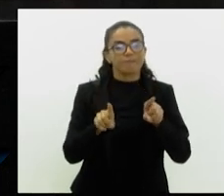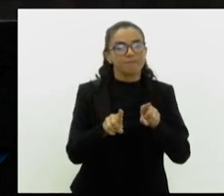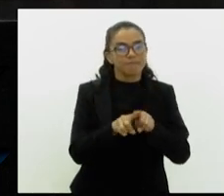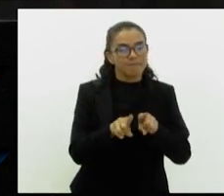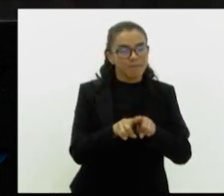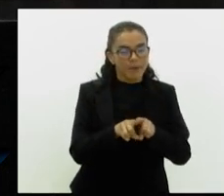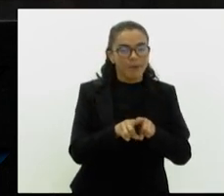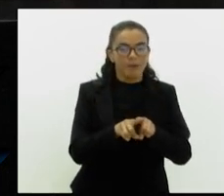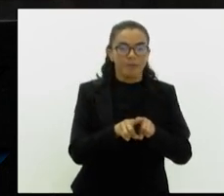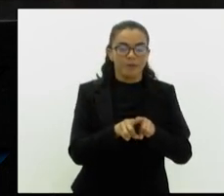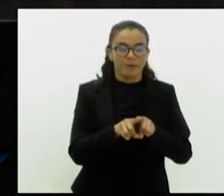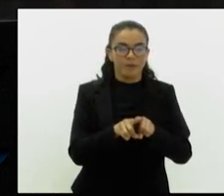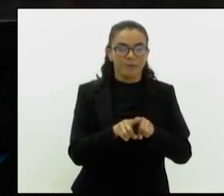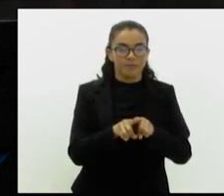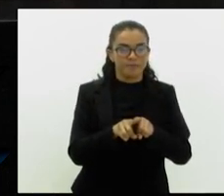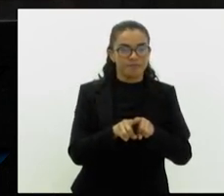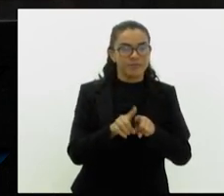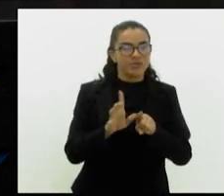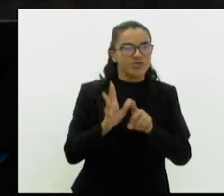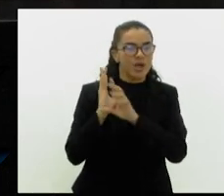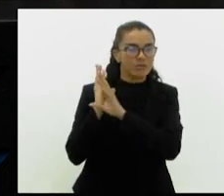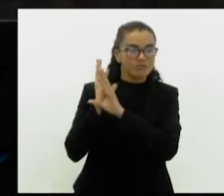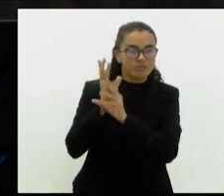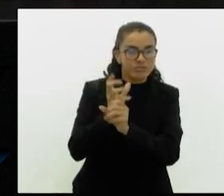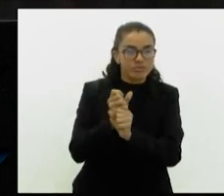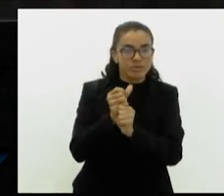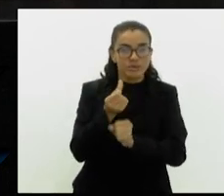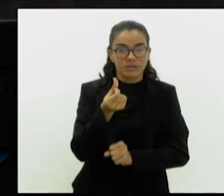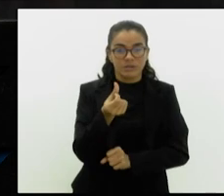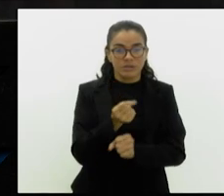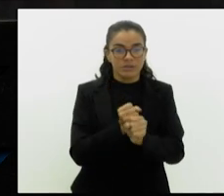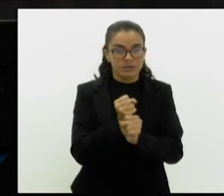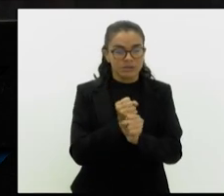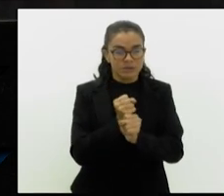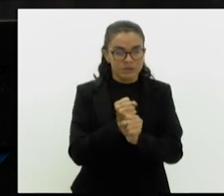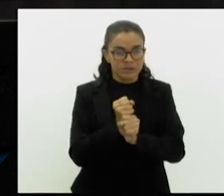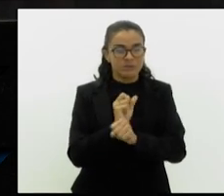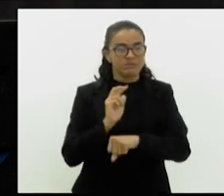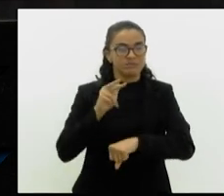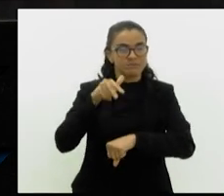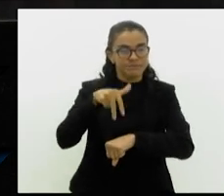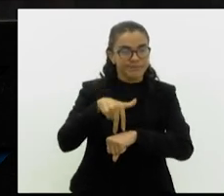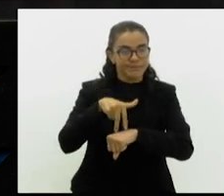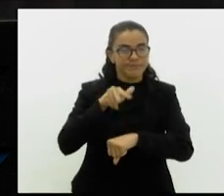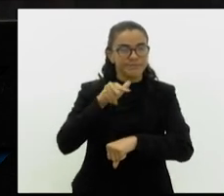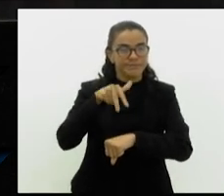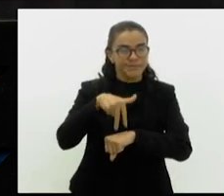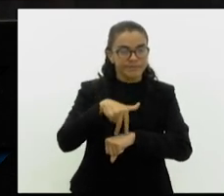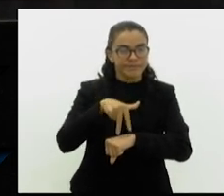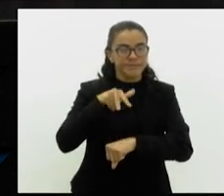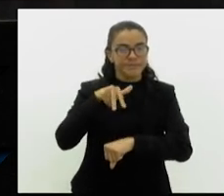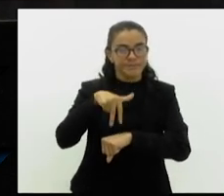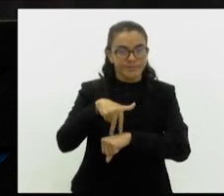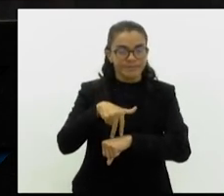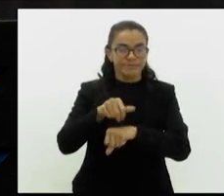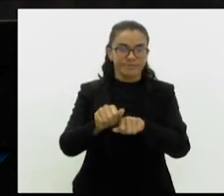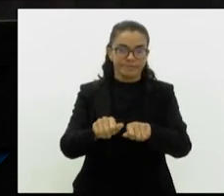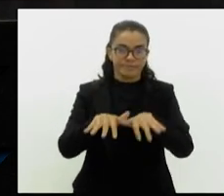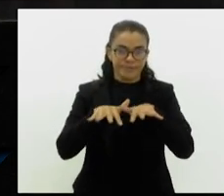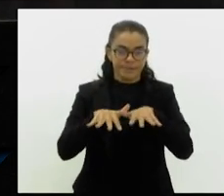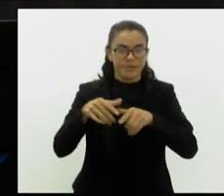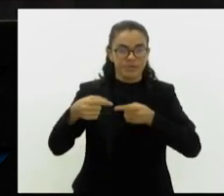visto que nos últimos anos estamos aqui também em